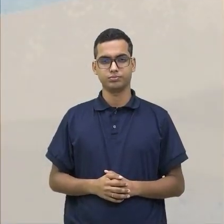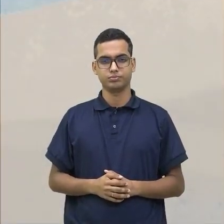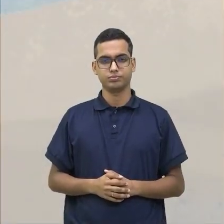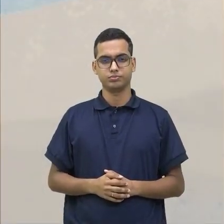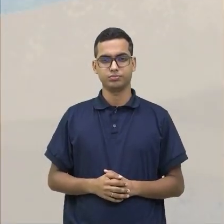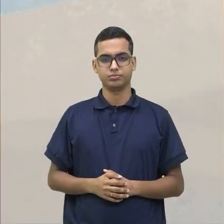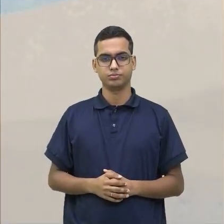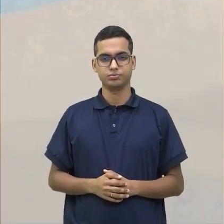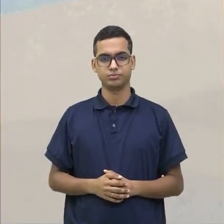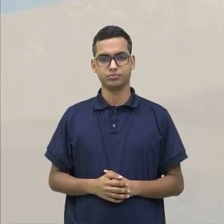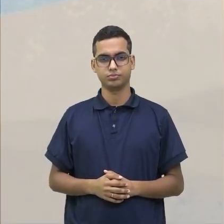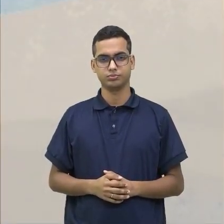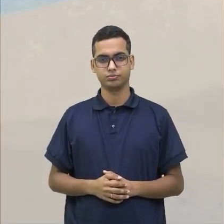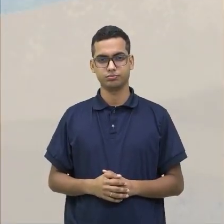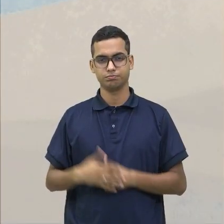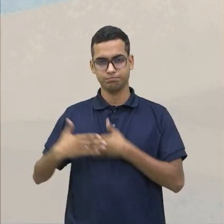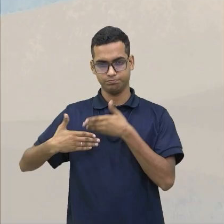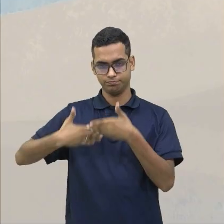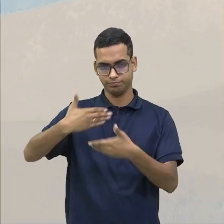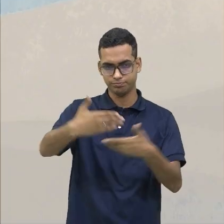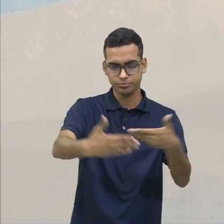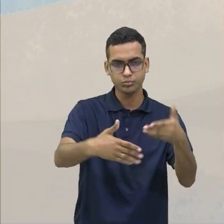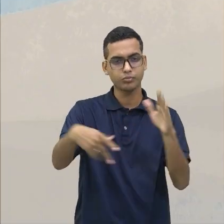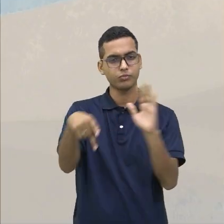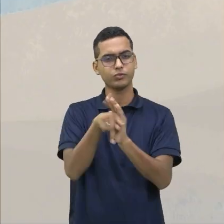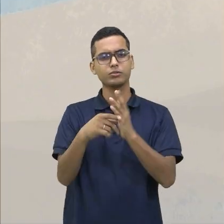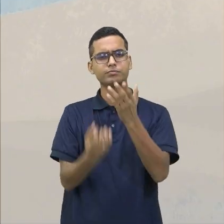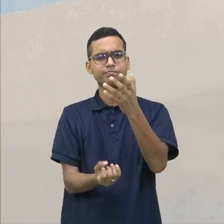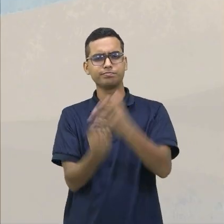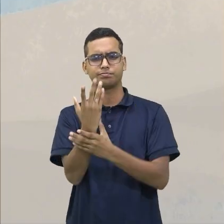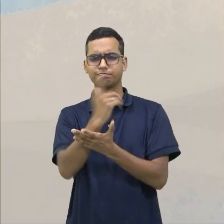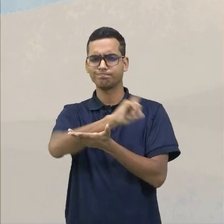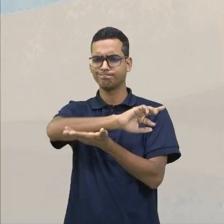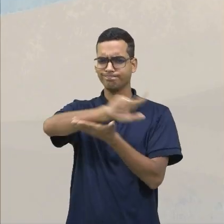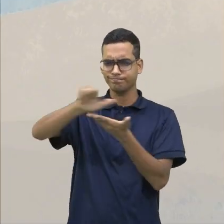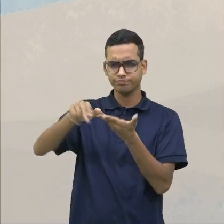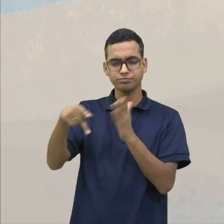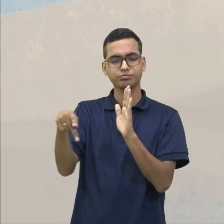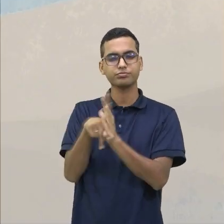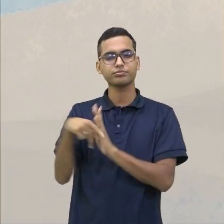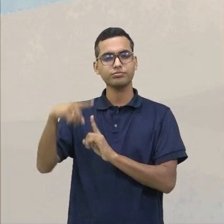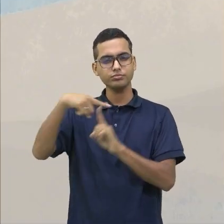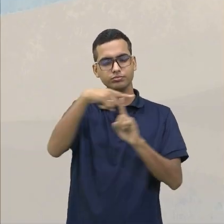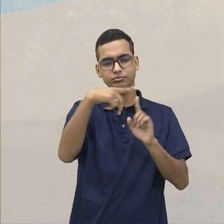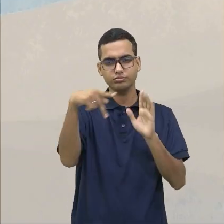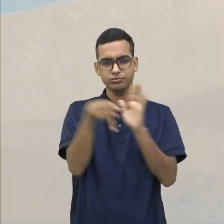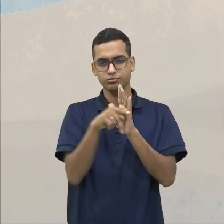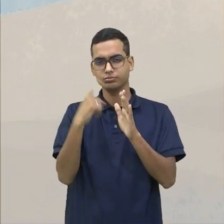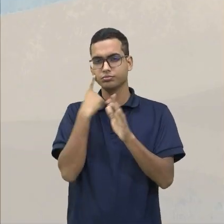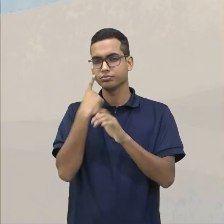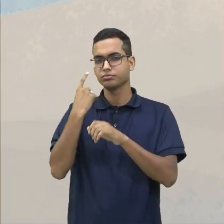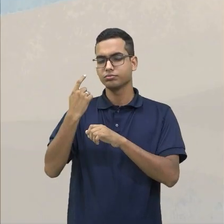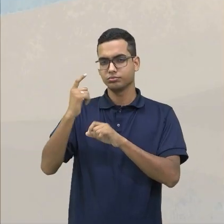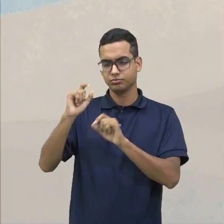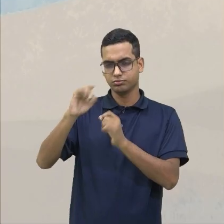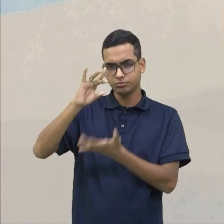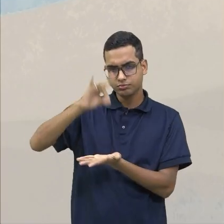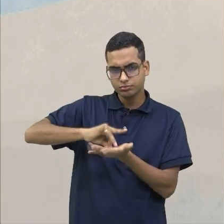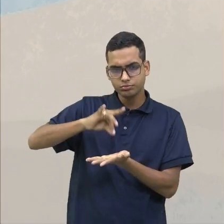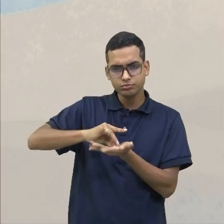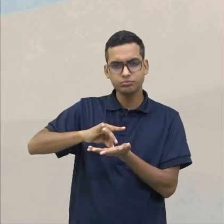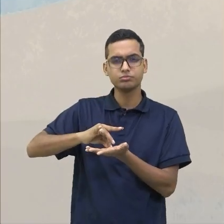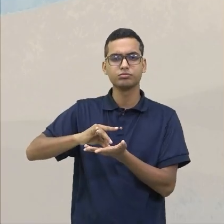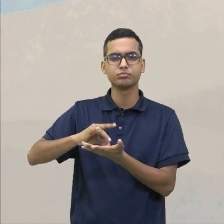Ao longo desse processo, formaram-se diferentes arranjos geológicos que aprisionaram o petróleo e o gás